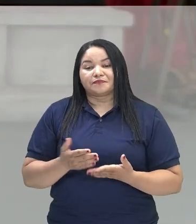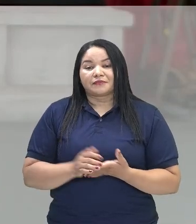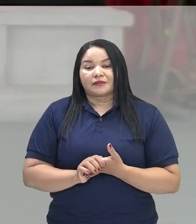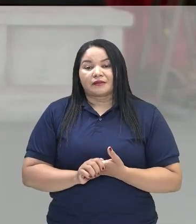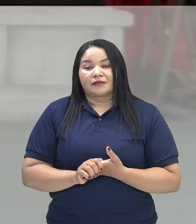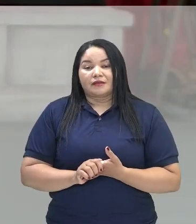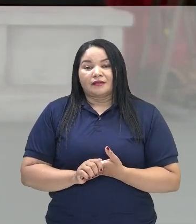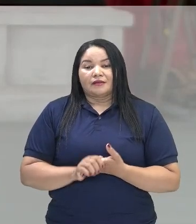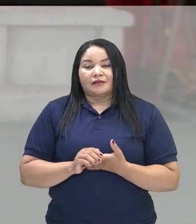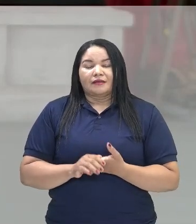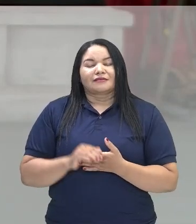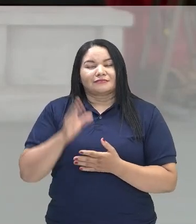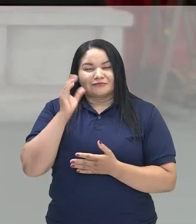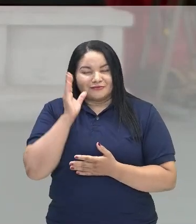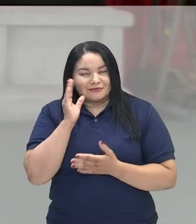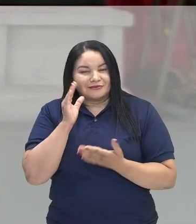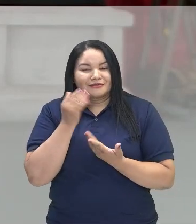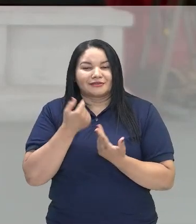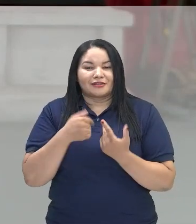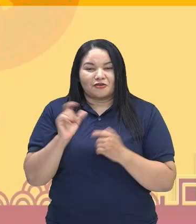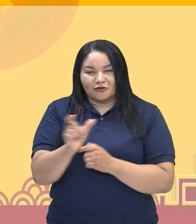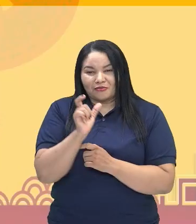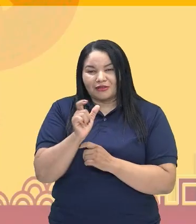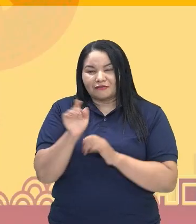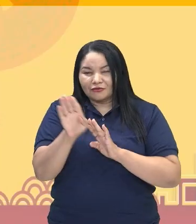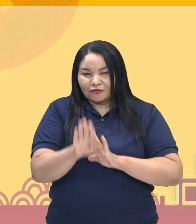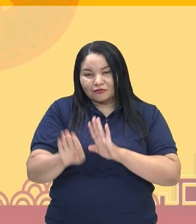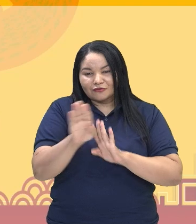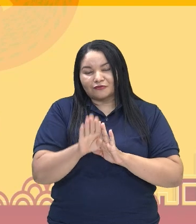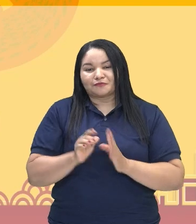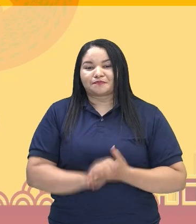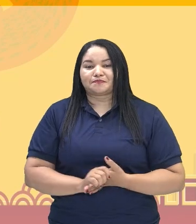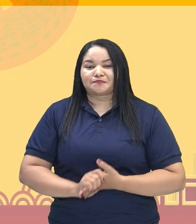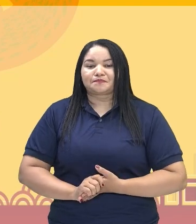a curiosidade sobre o termo Kung Fu.